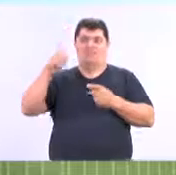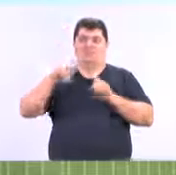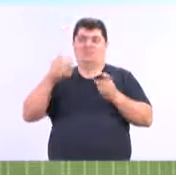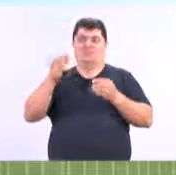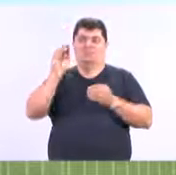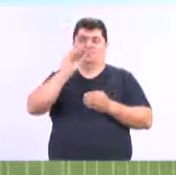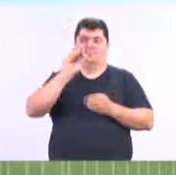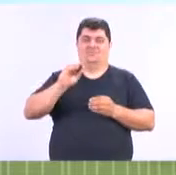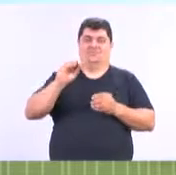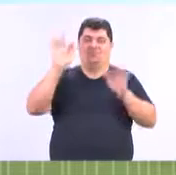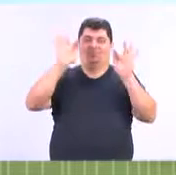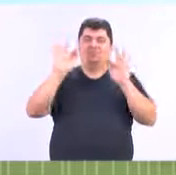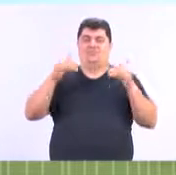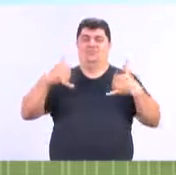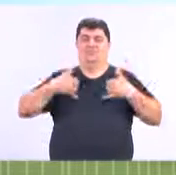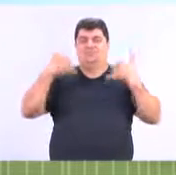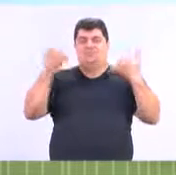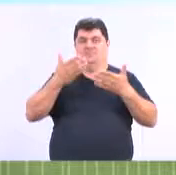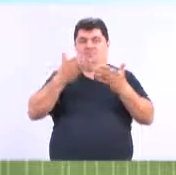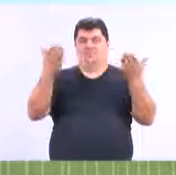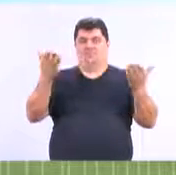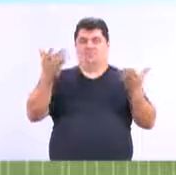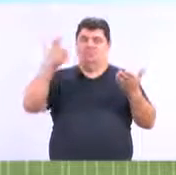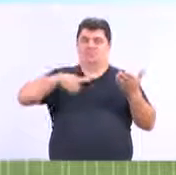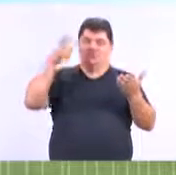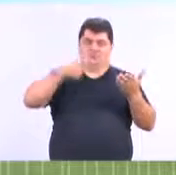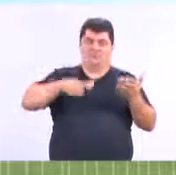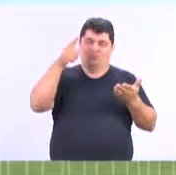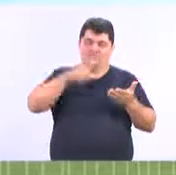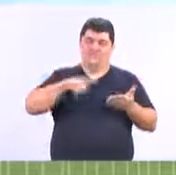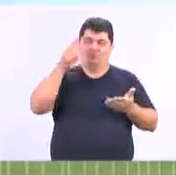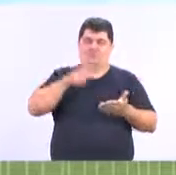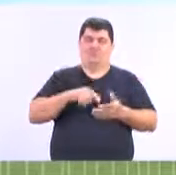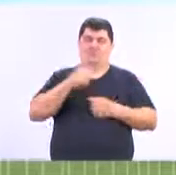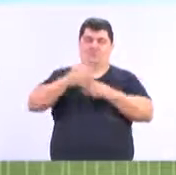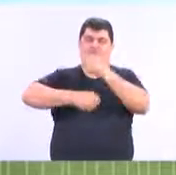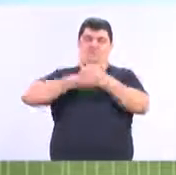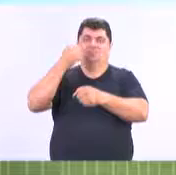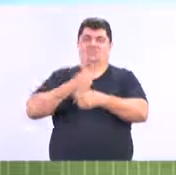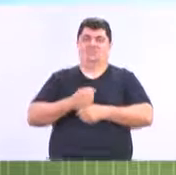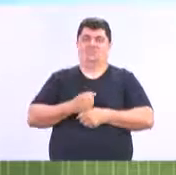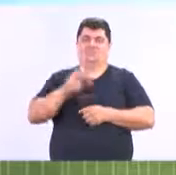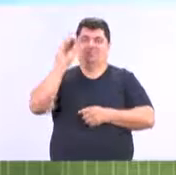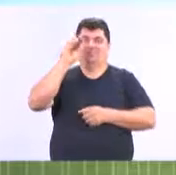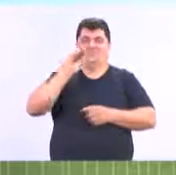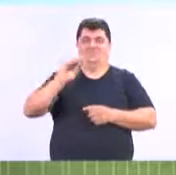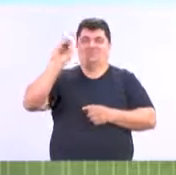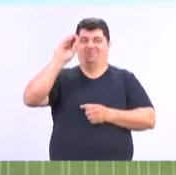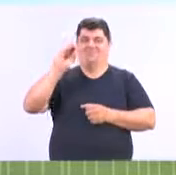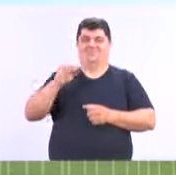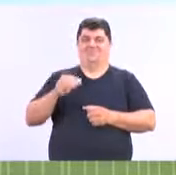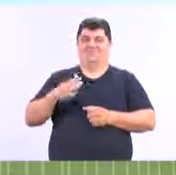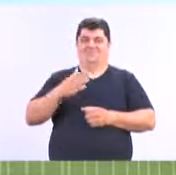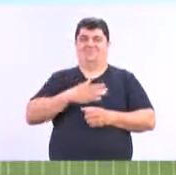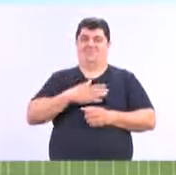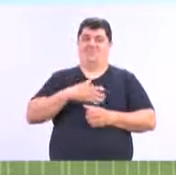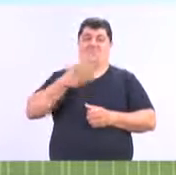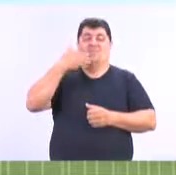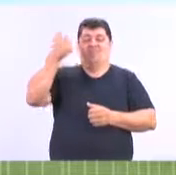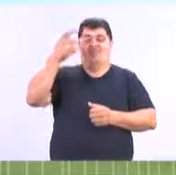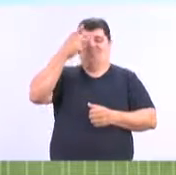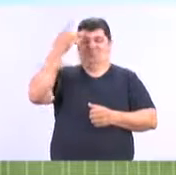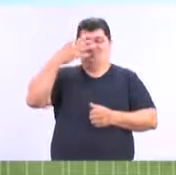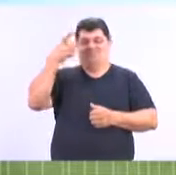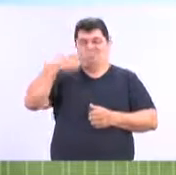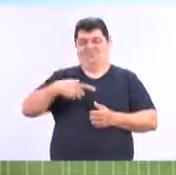beijo para você, feliz aniversário, que essa data se repita anos e anos. Já que é para dar beijo, né, vou dar um beijo para a pessoa, para a melhor pessoa para mim,